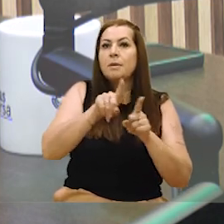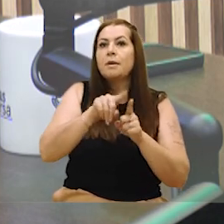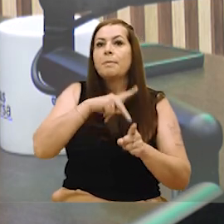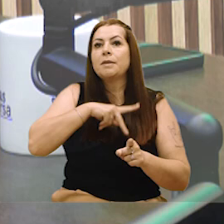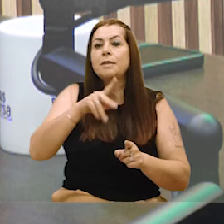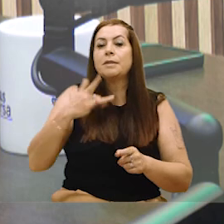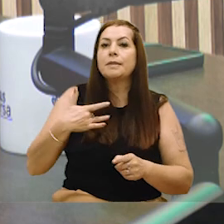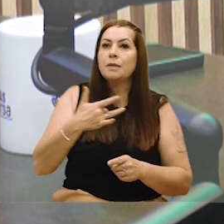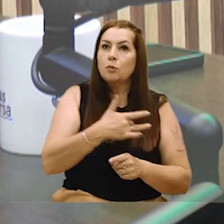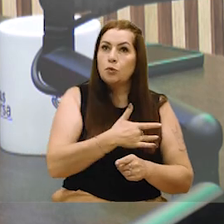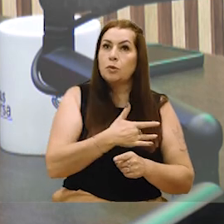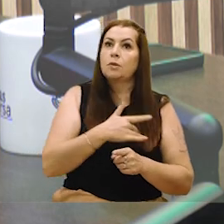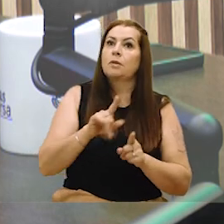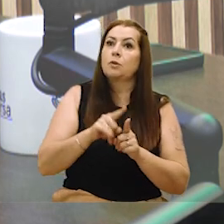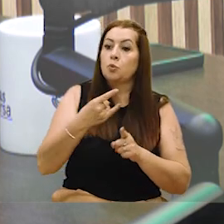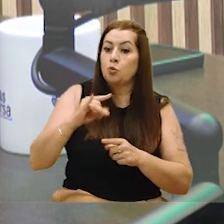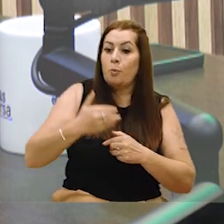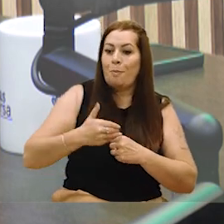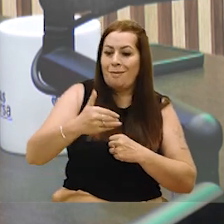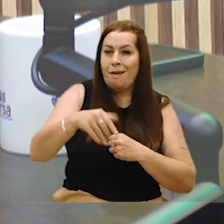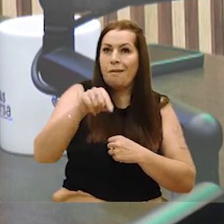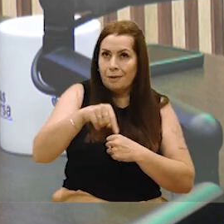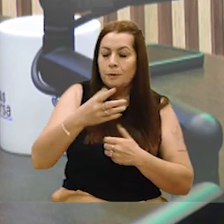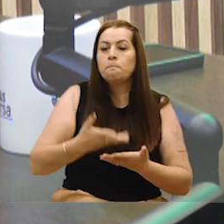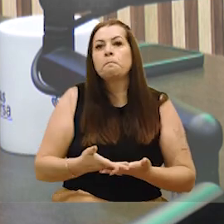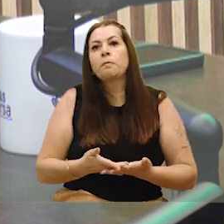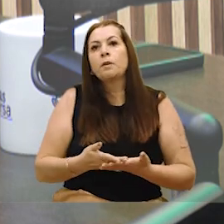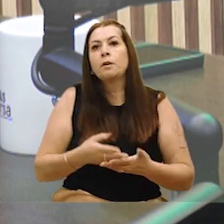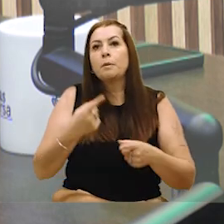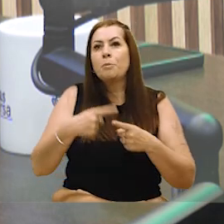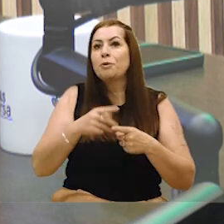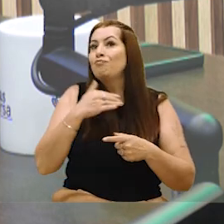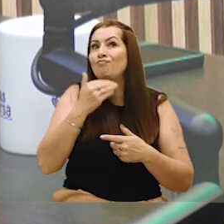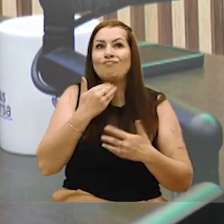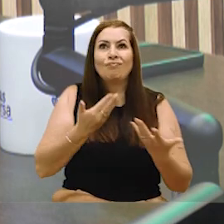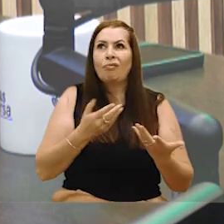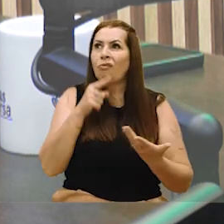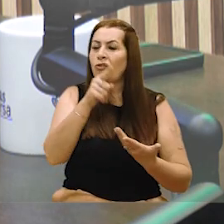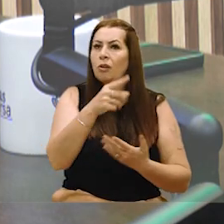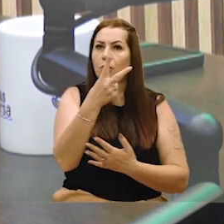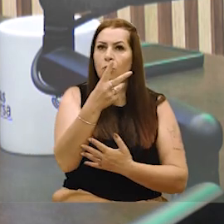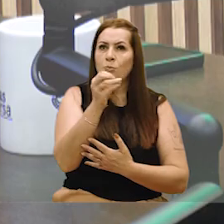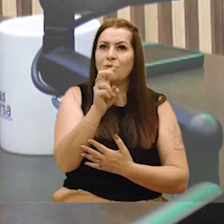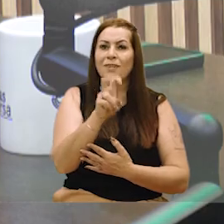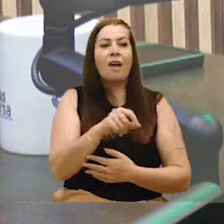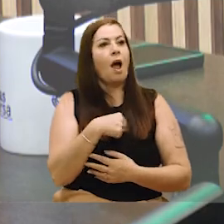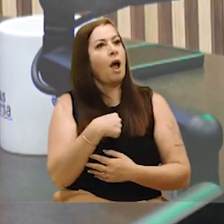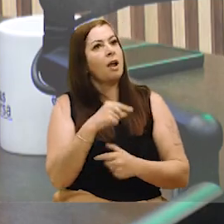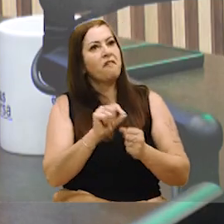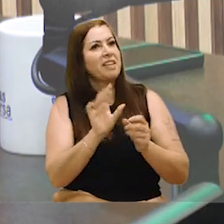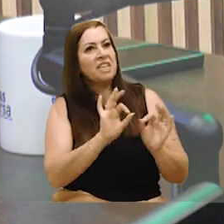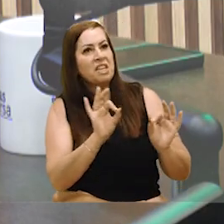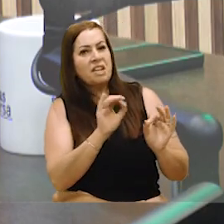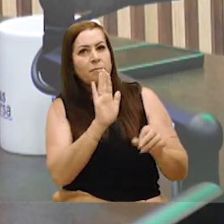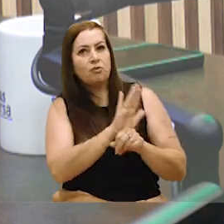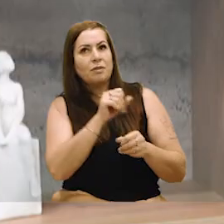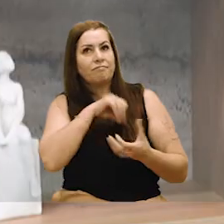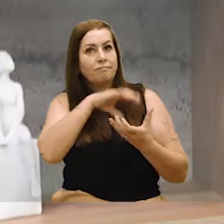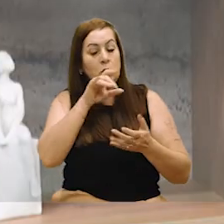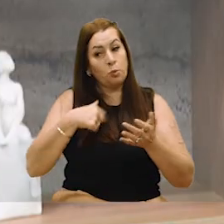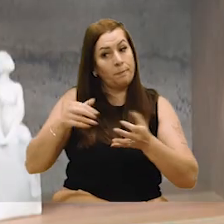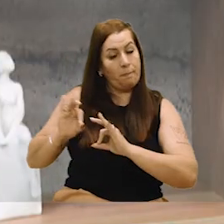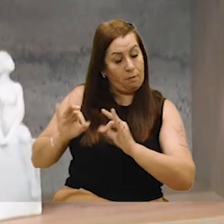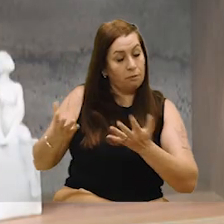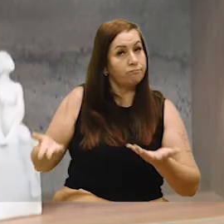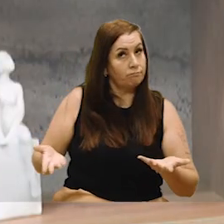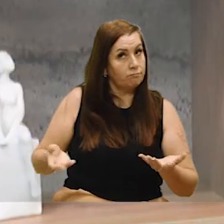presidente da Comissão da Saúde, a qual fui nos últimos mandatos, né? Porque não adianta a gente chegar lá em 2050 e dizer a gente não fez pelos nossos idosos. Não se